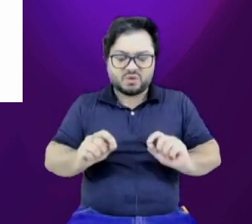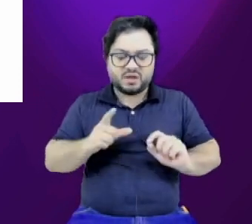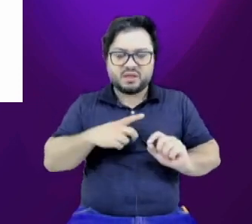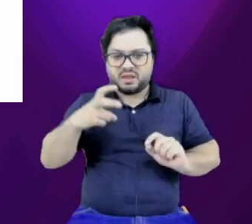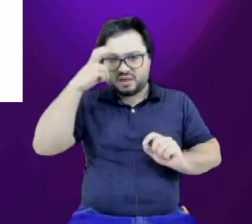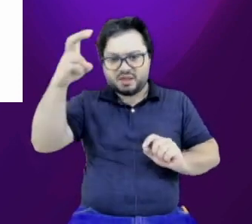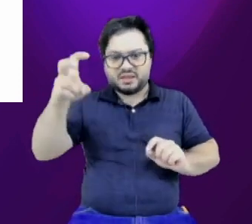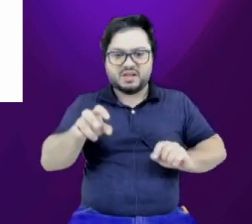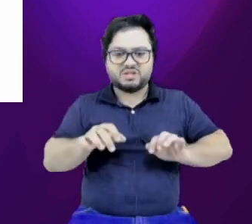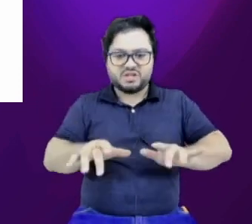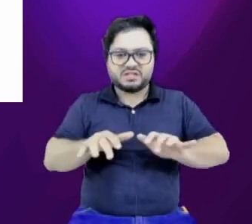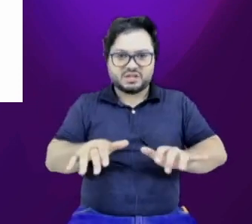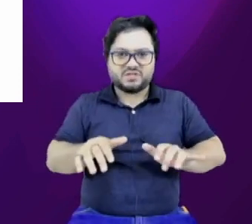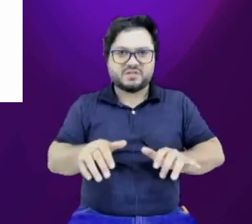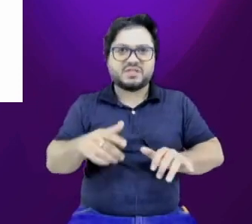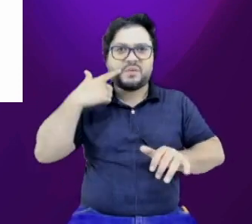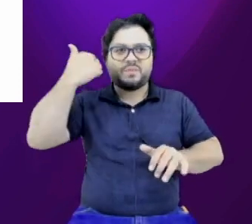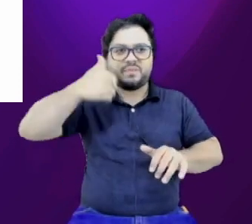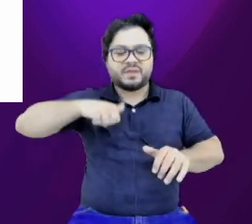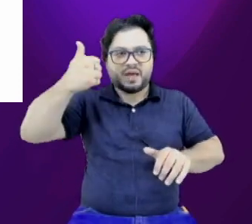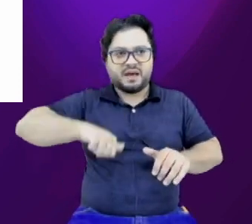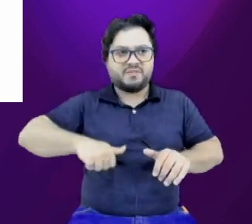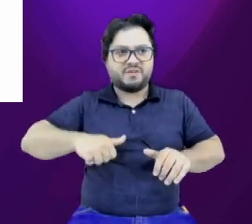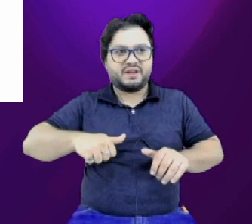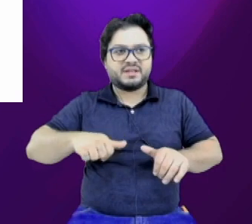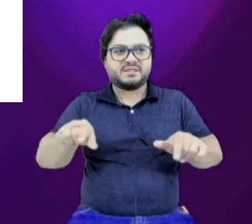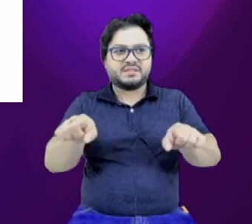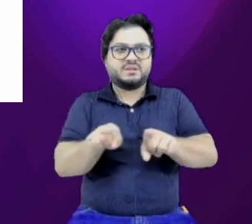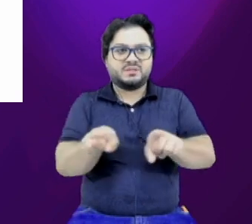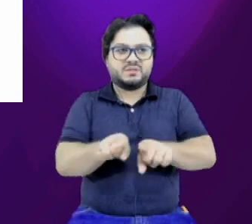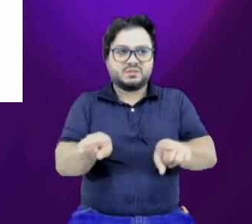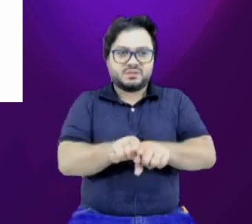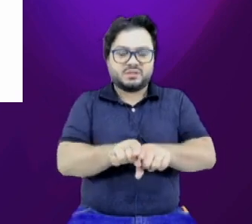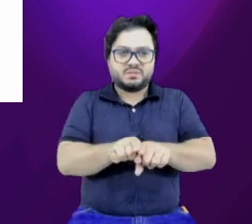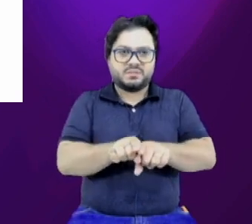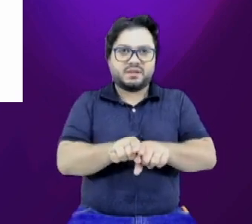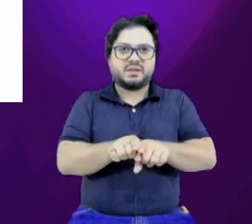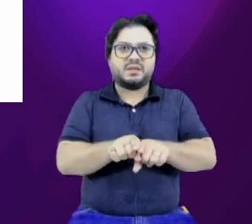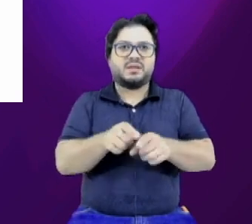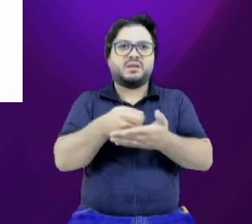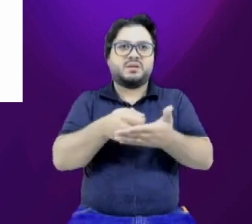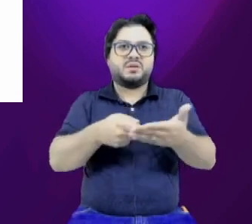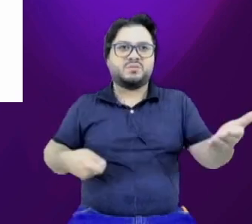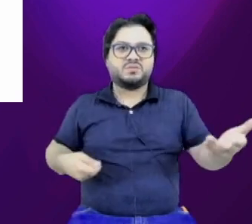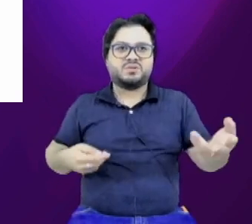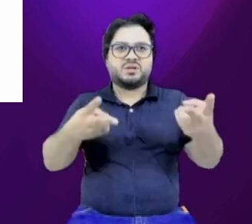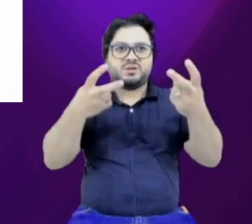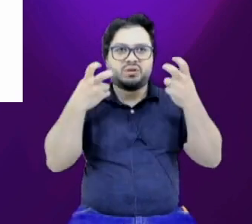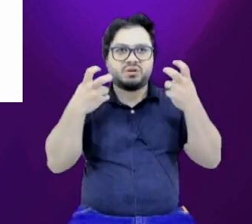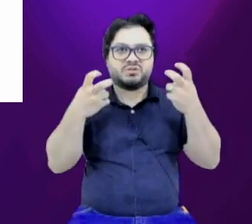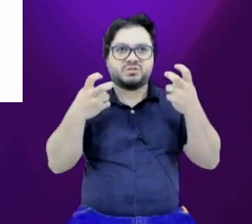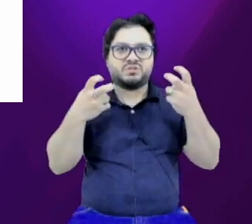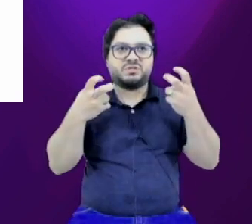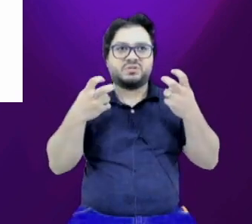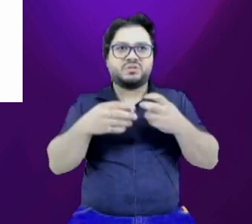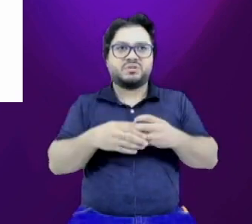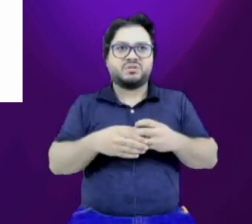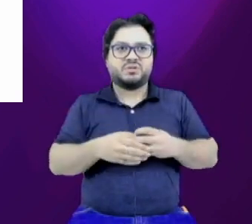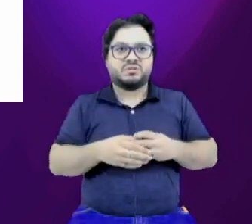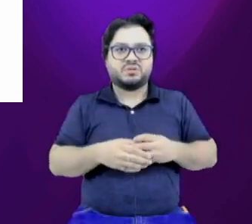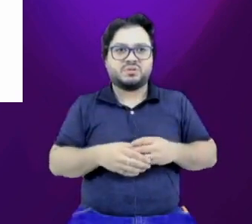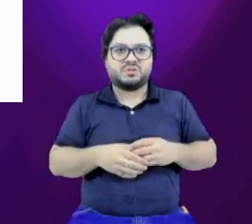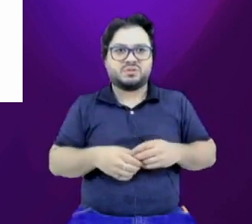inteligência artificial, a avaliação e já o diagnóstico sem a realização dos